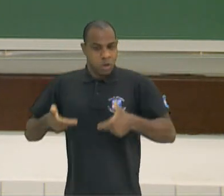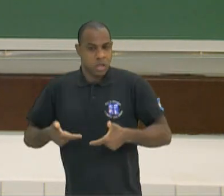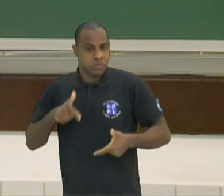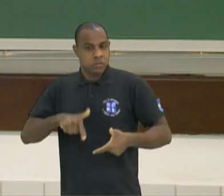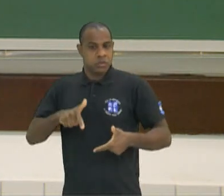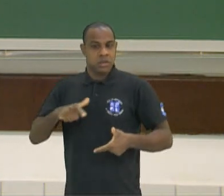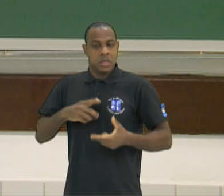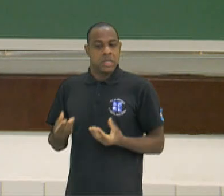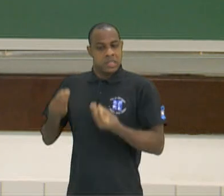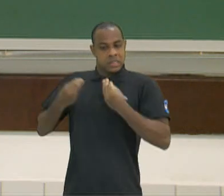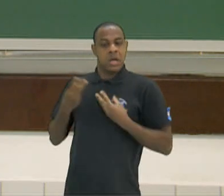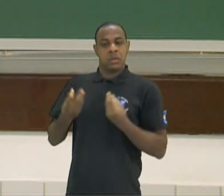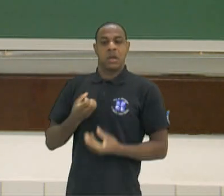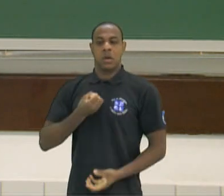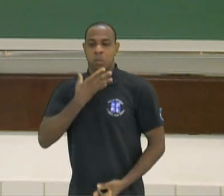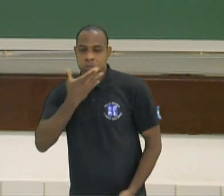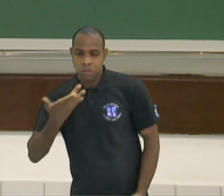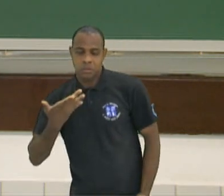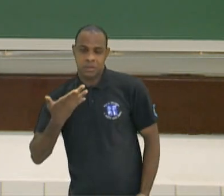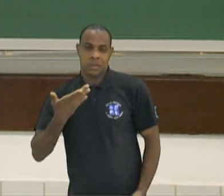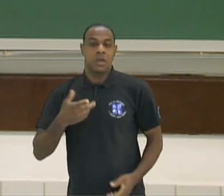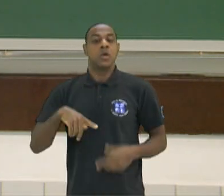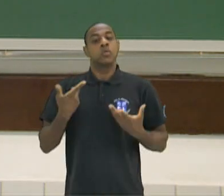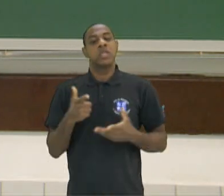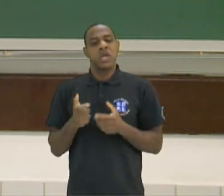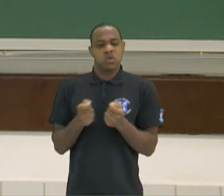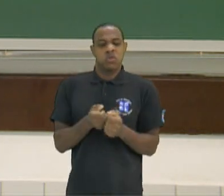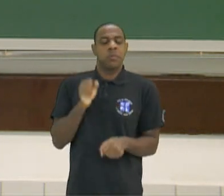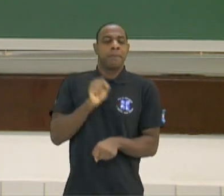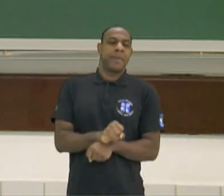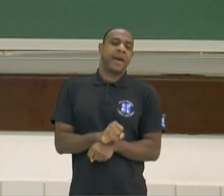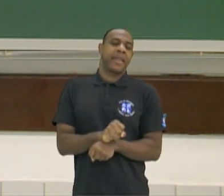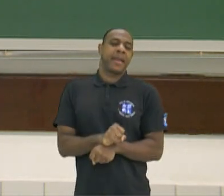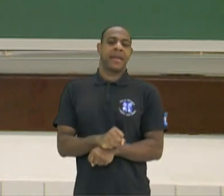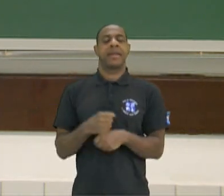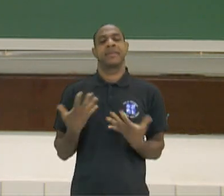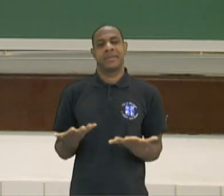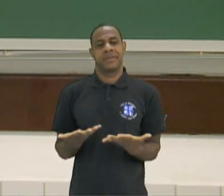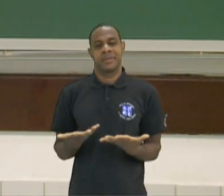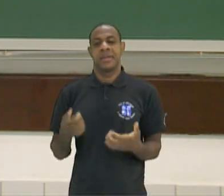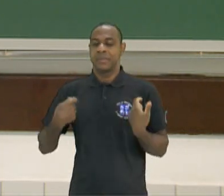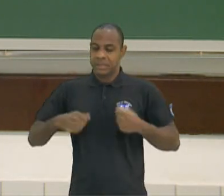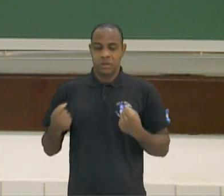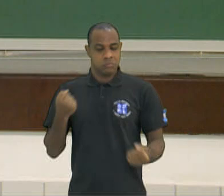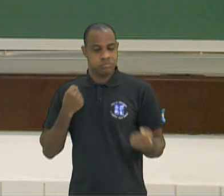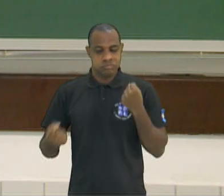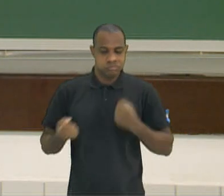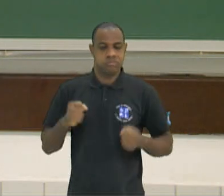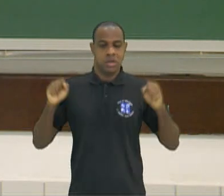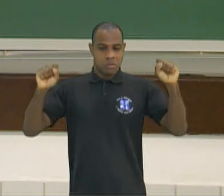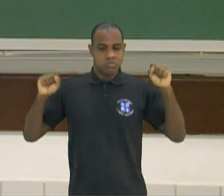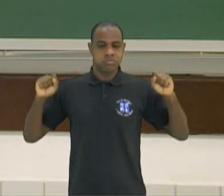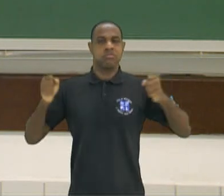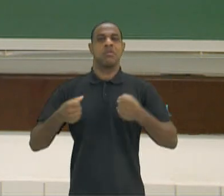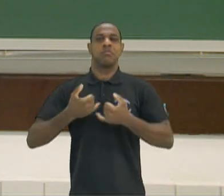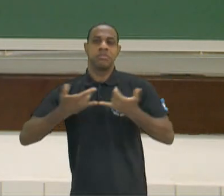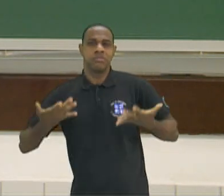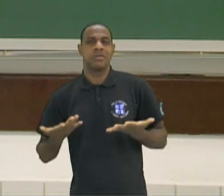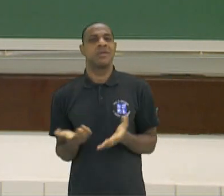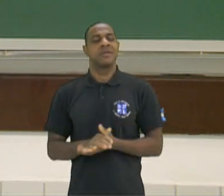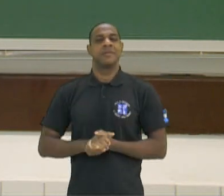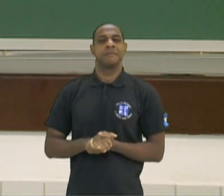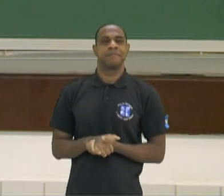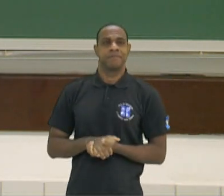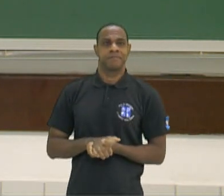mais benefícios do que o jogo passivo, principalmente no quesito exercício, no quesito atividade física e queima de calorias,